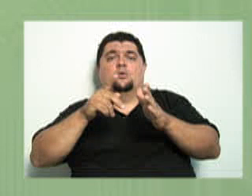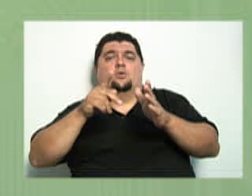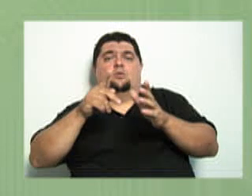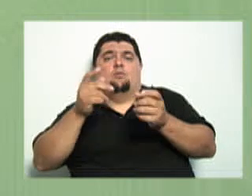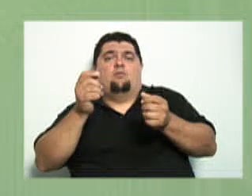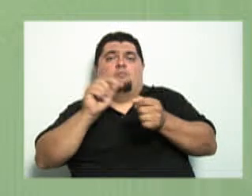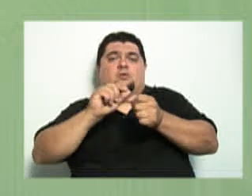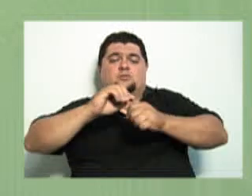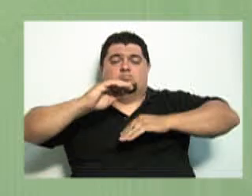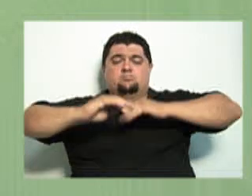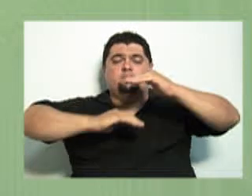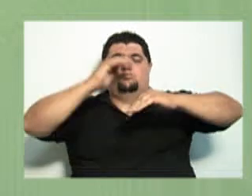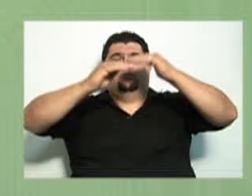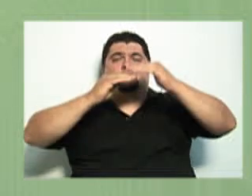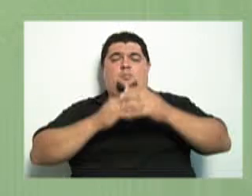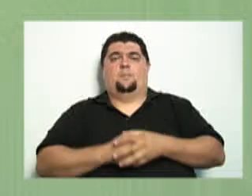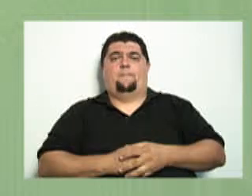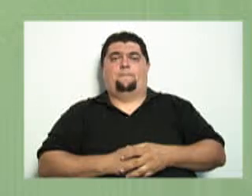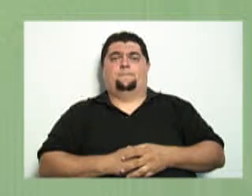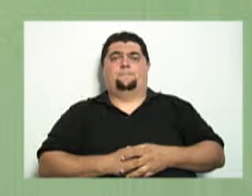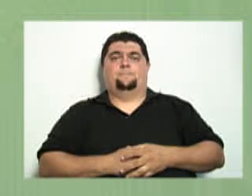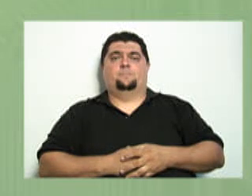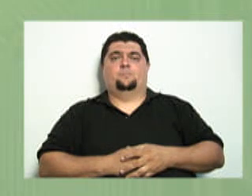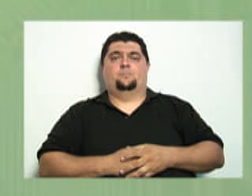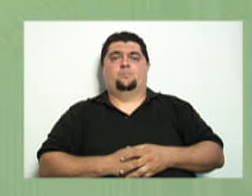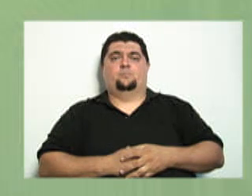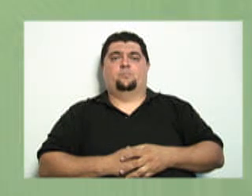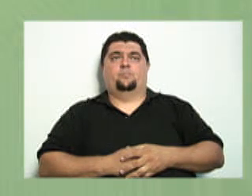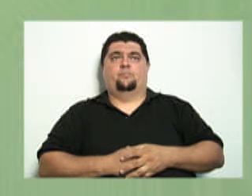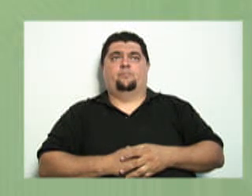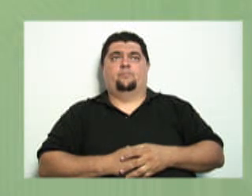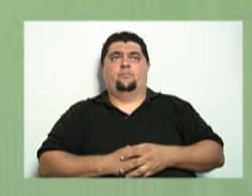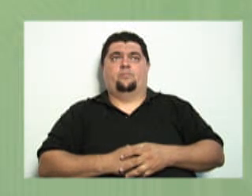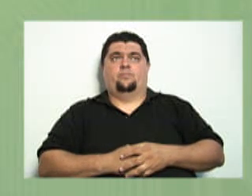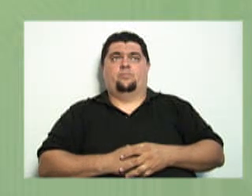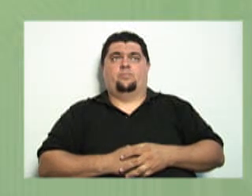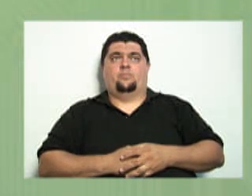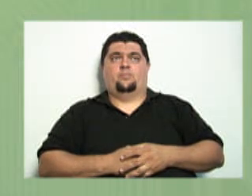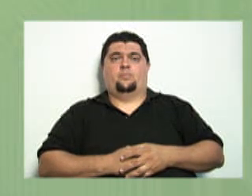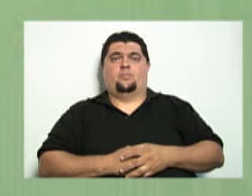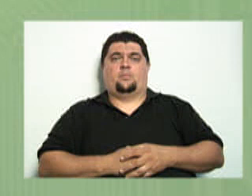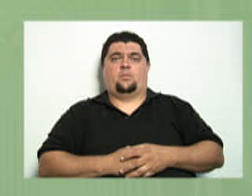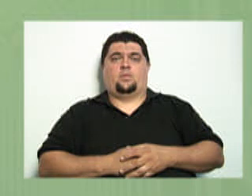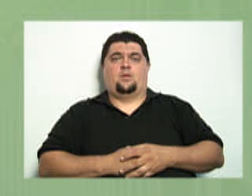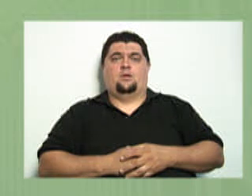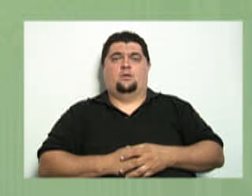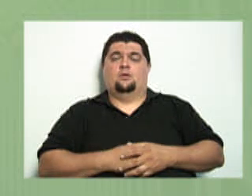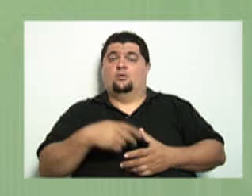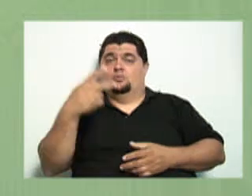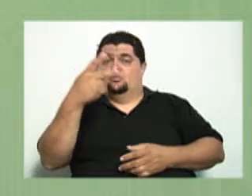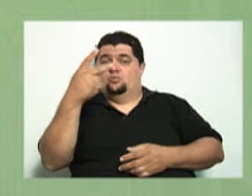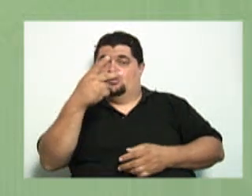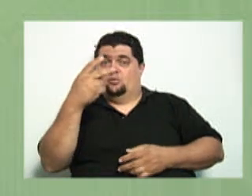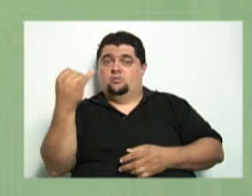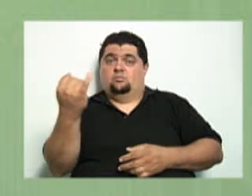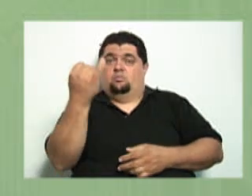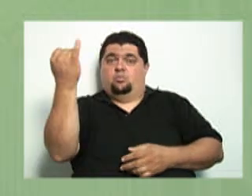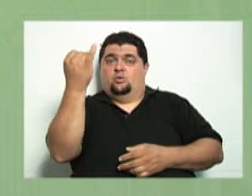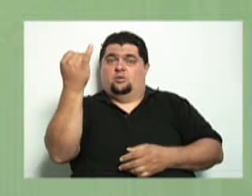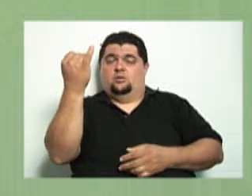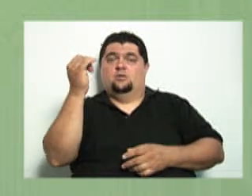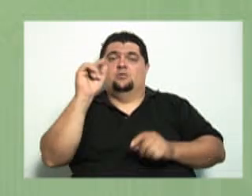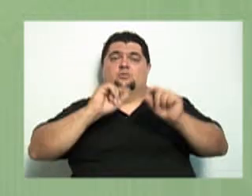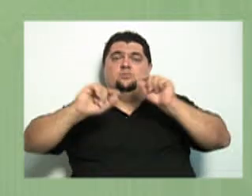o desenvolvimento. Toda aquela questão institucional, né, que a gente falou. Os 2 fatores fundamentais